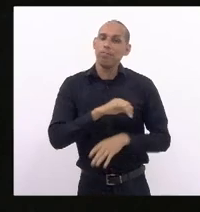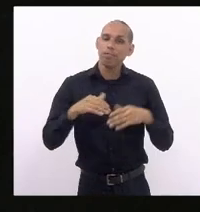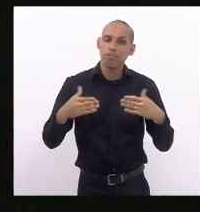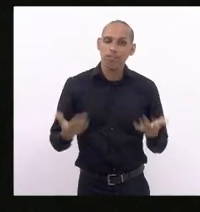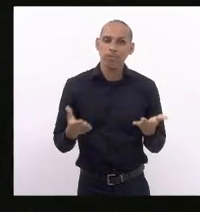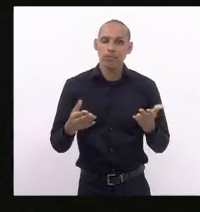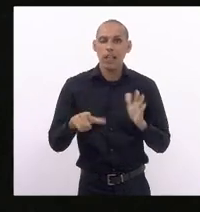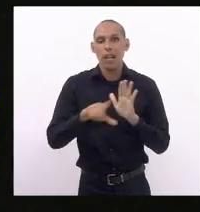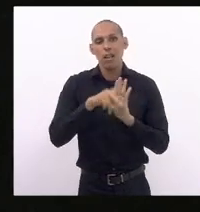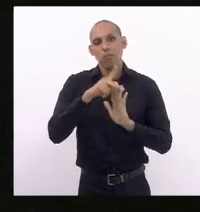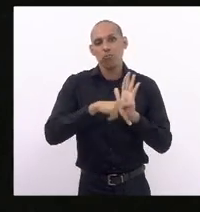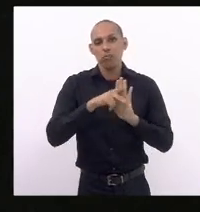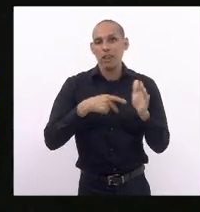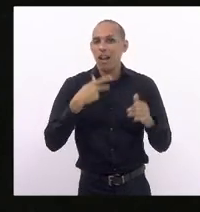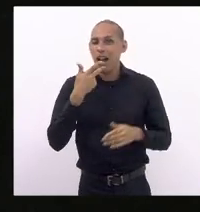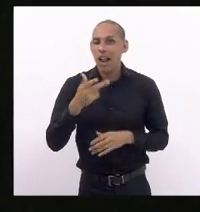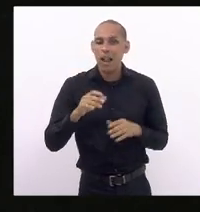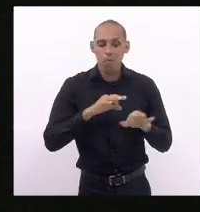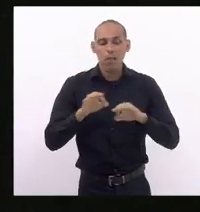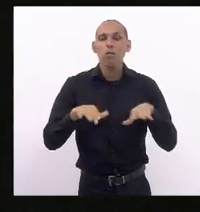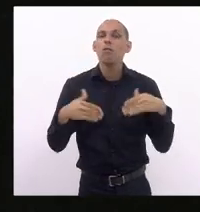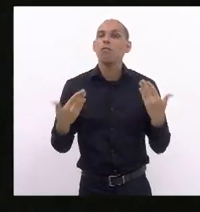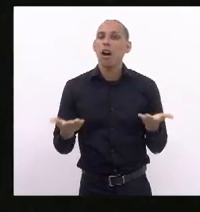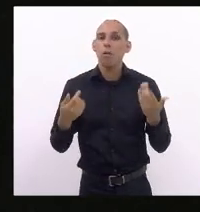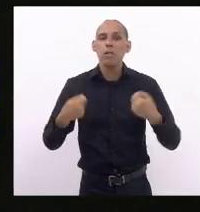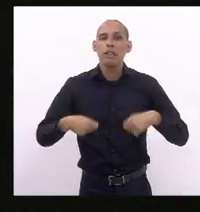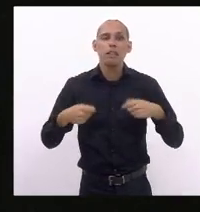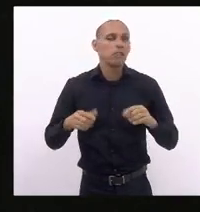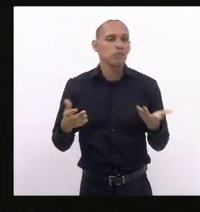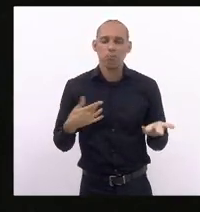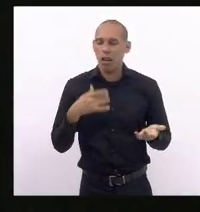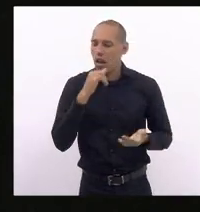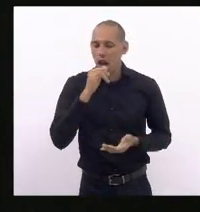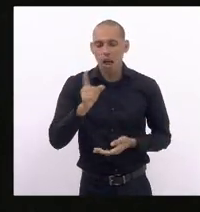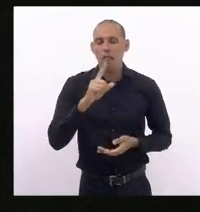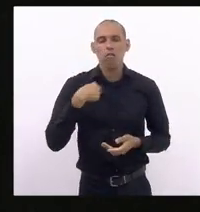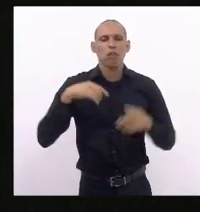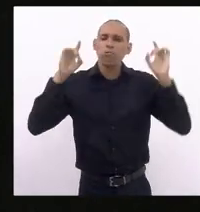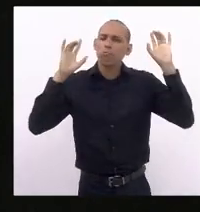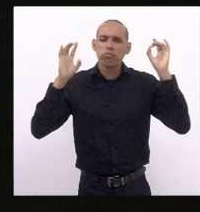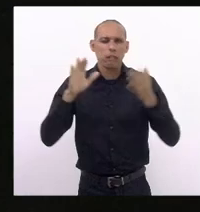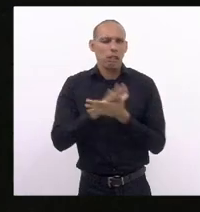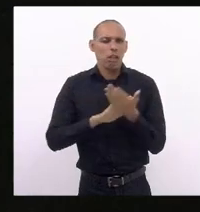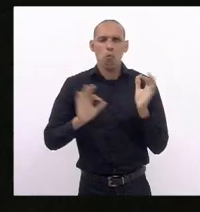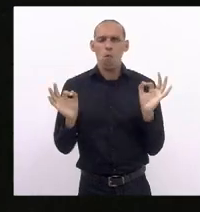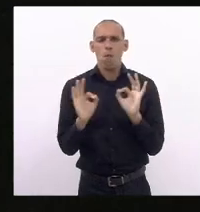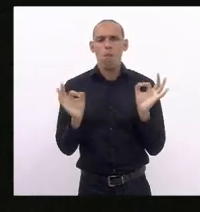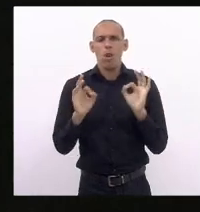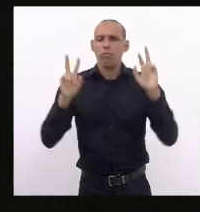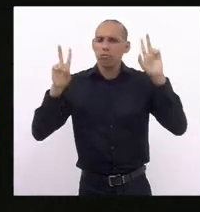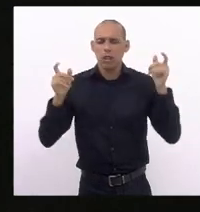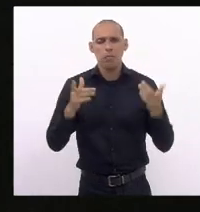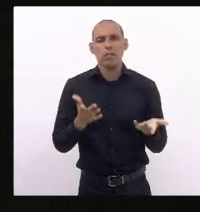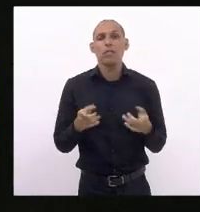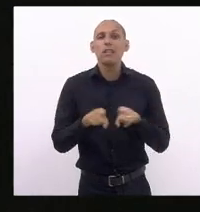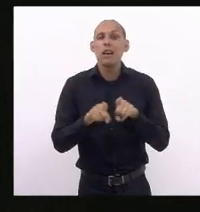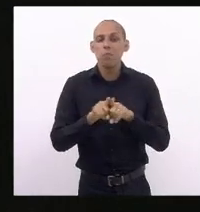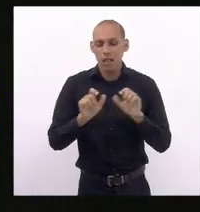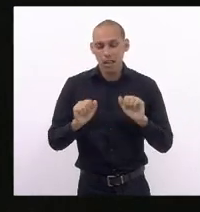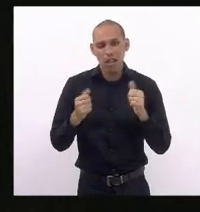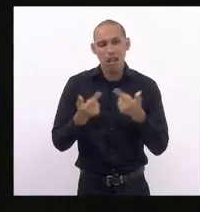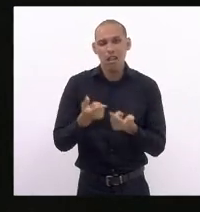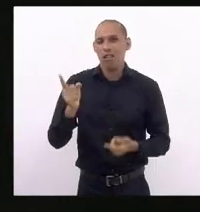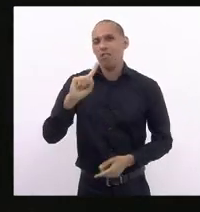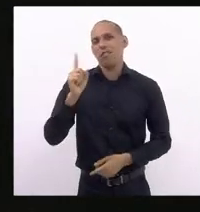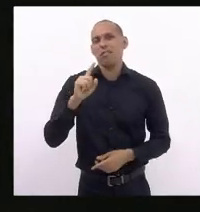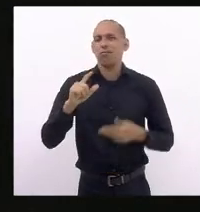projeto de lei, eu não quero dizer qual é o plano que tem que ser feito. Não sou especialista num tema, nem é o Poder Legislativo que deve dizer. O